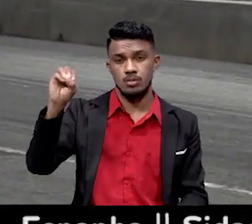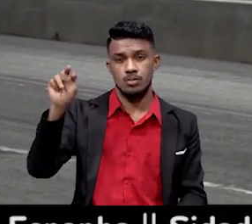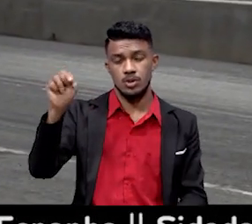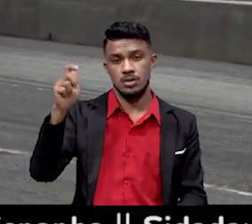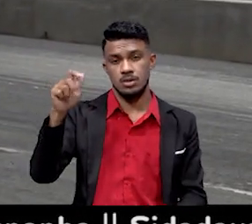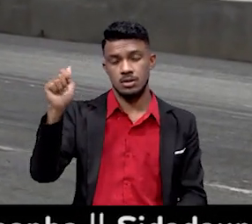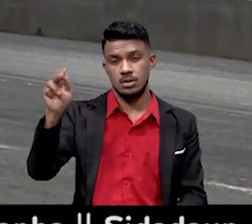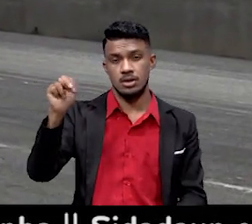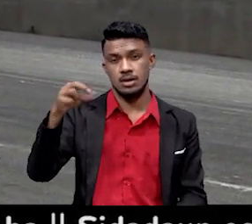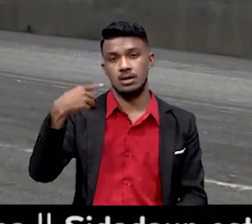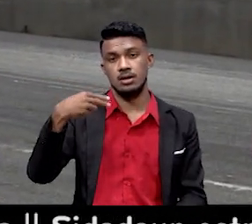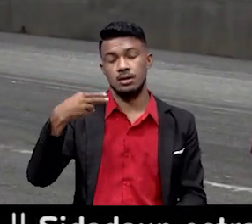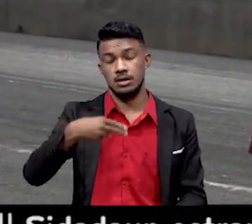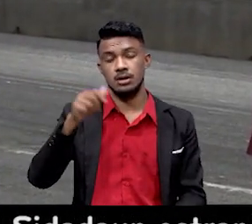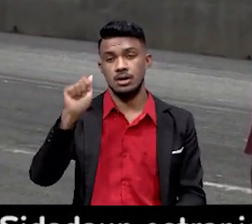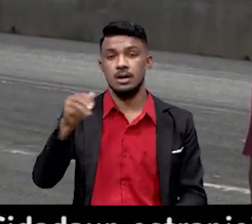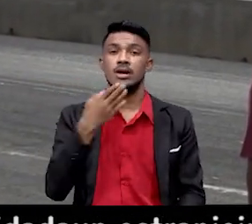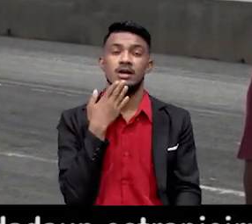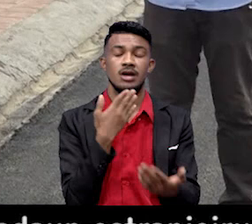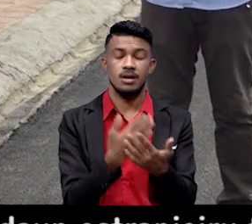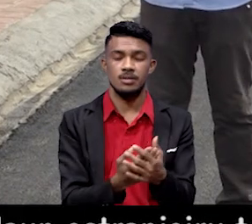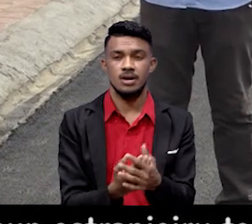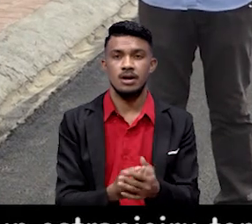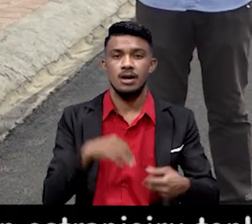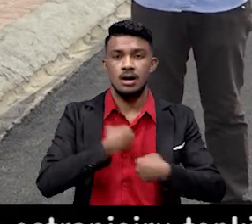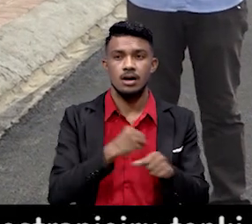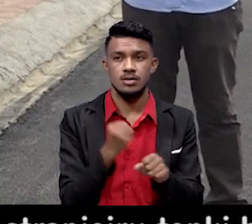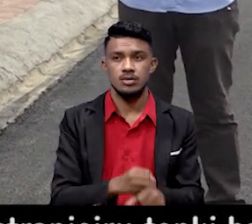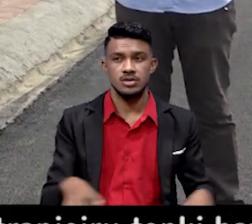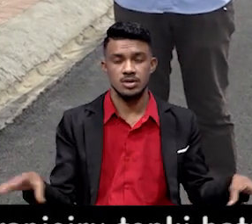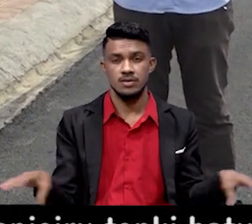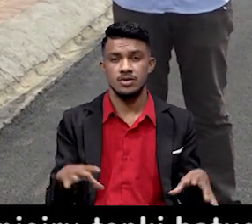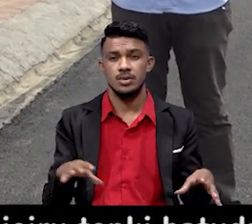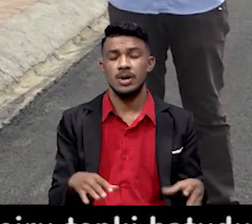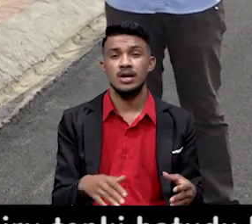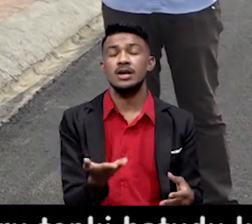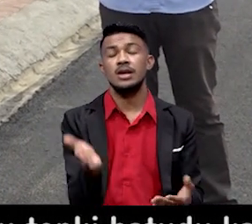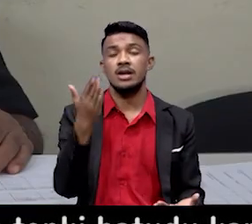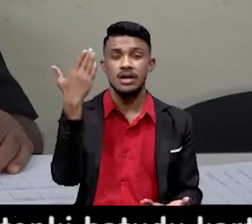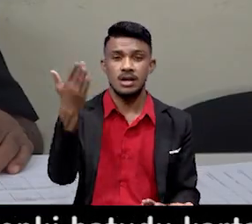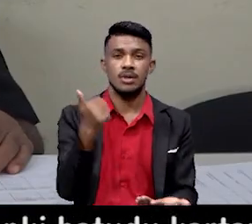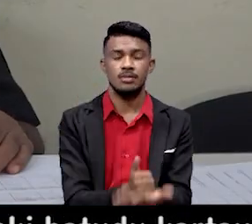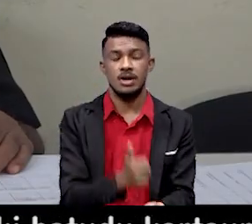a concurso, ou com concurso restrito, né, Nia Macmana,